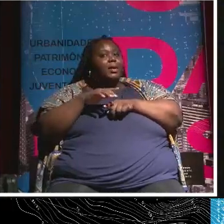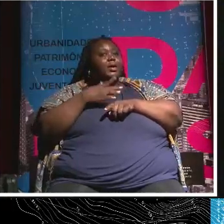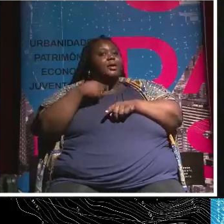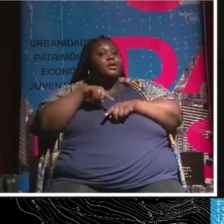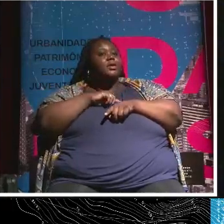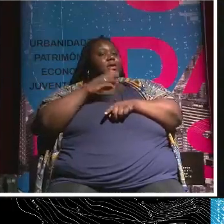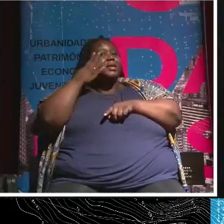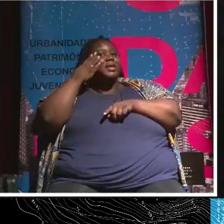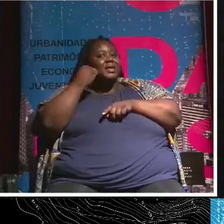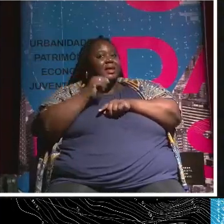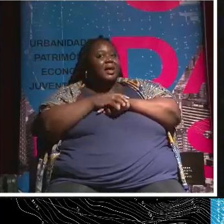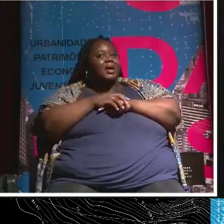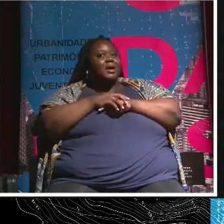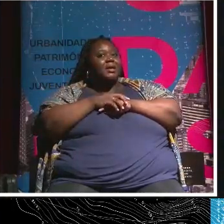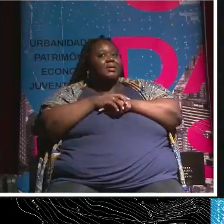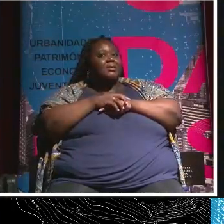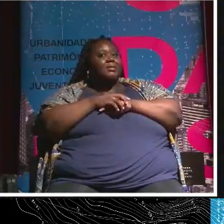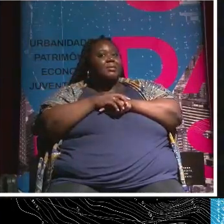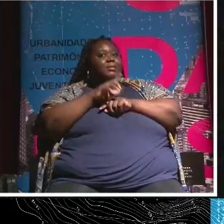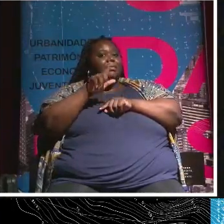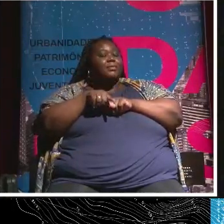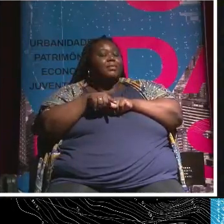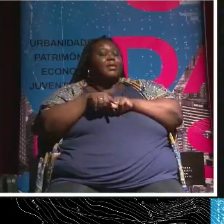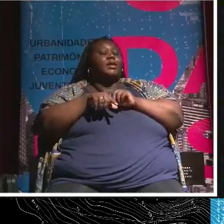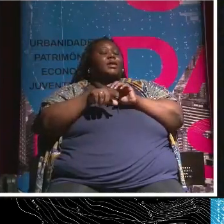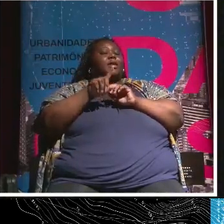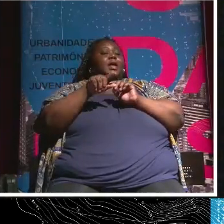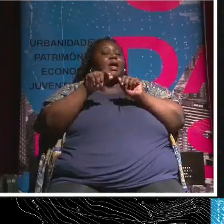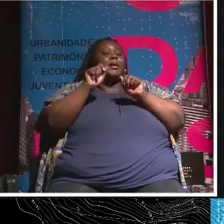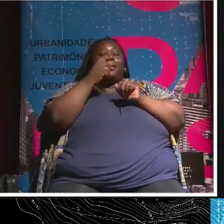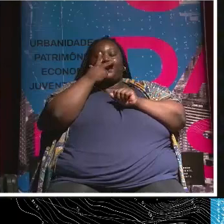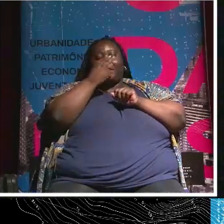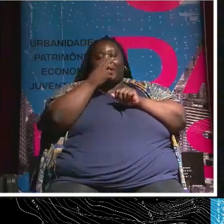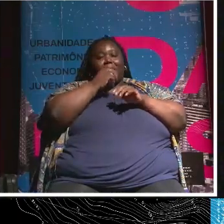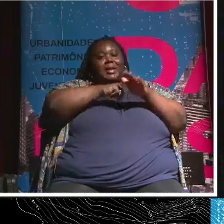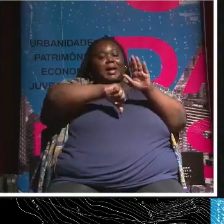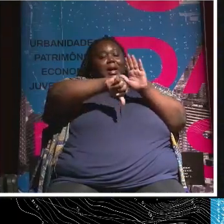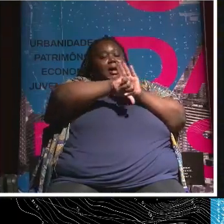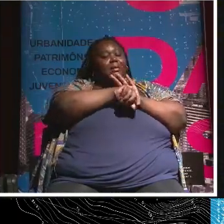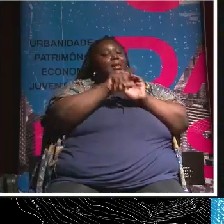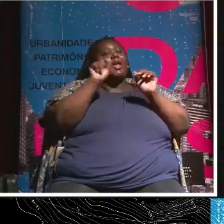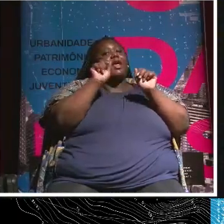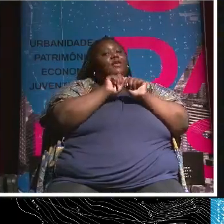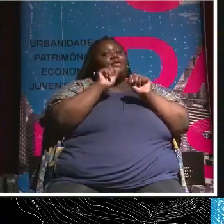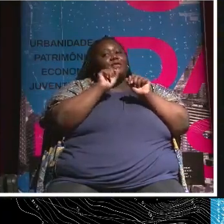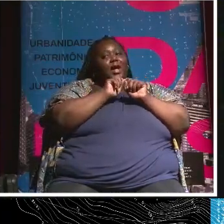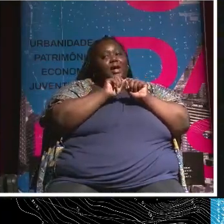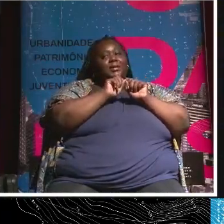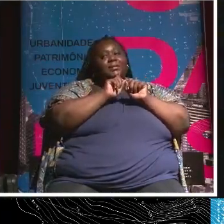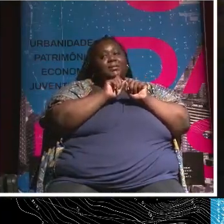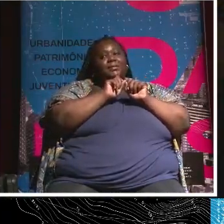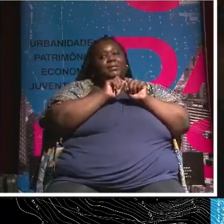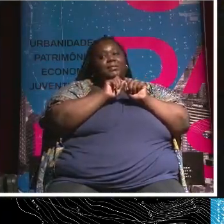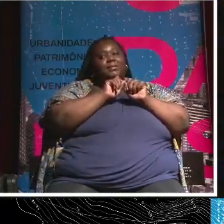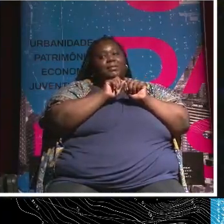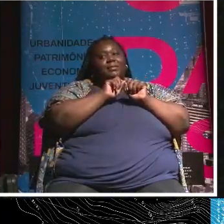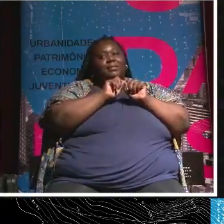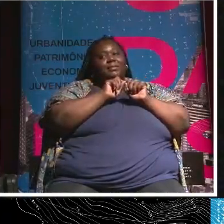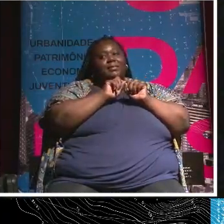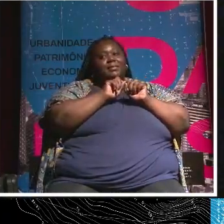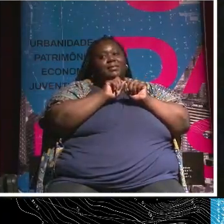gente sabe da criminalização que é feita com esse